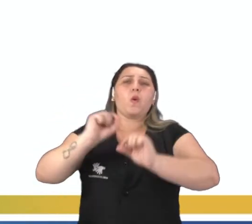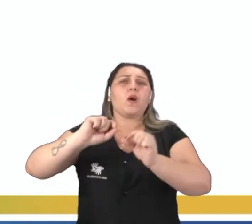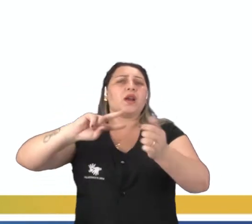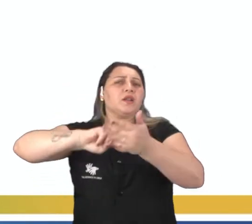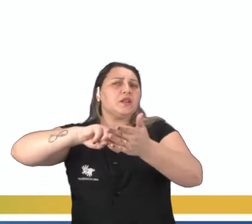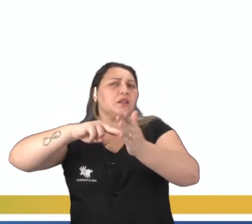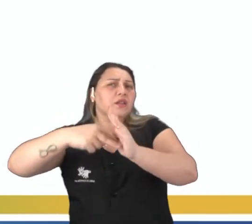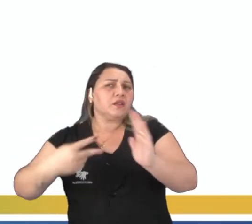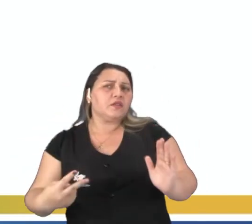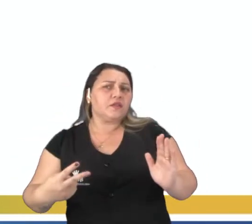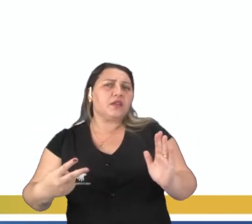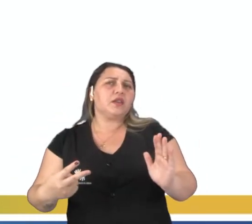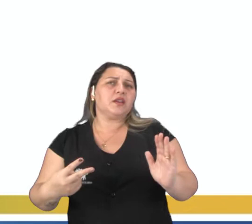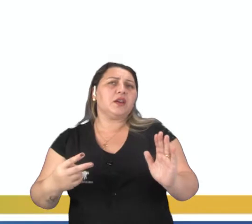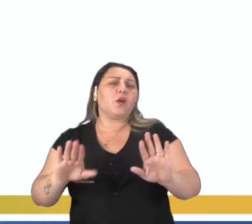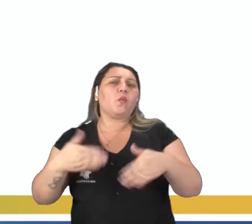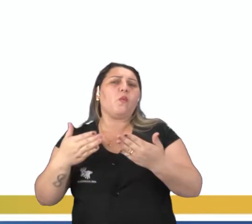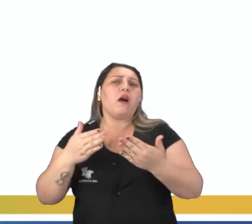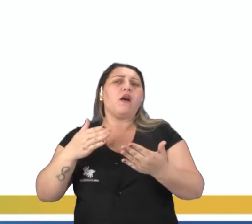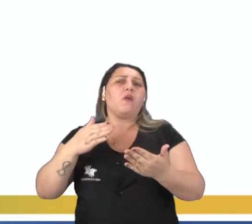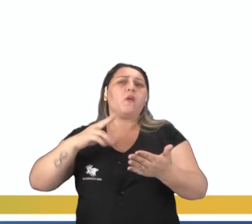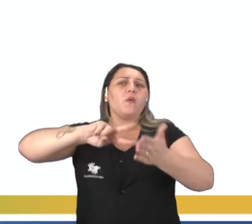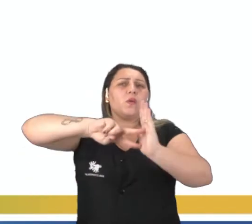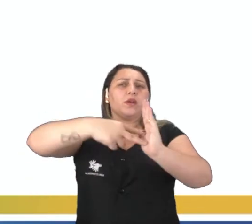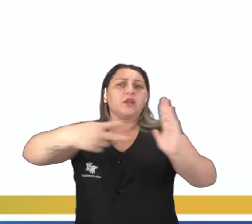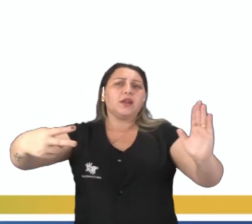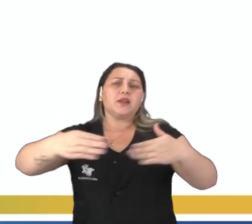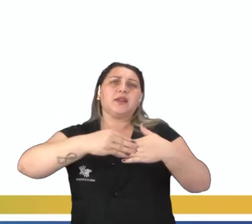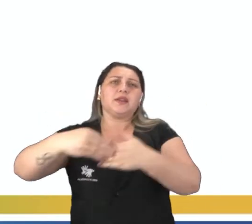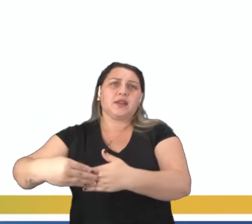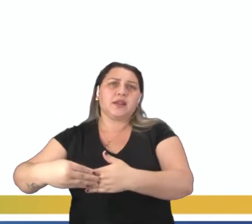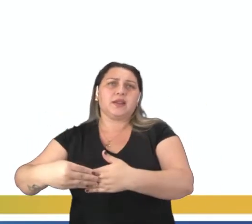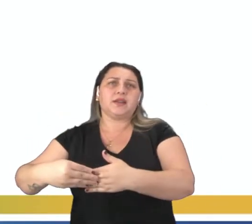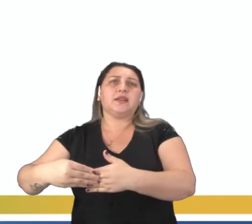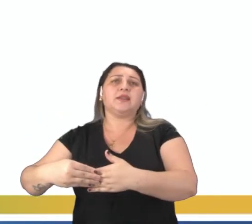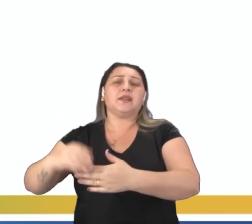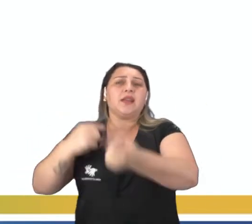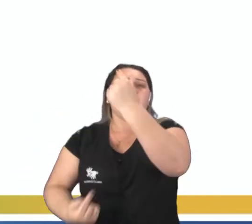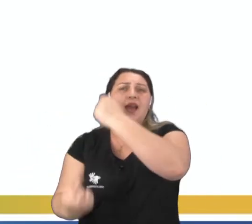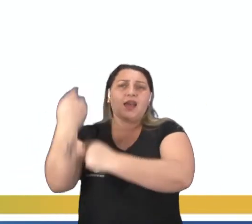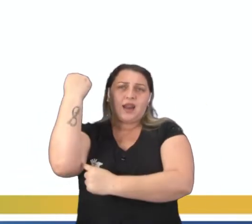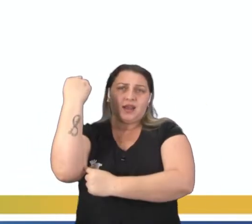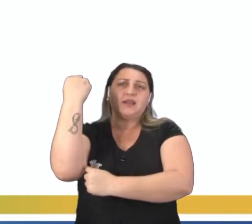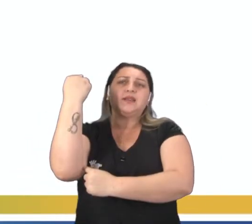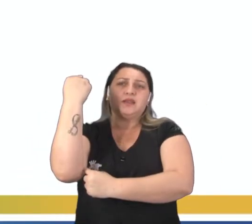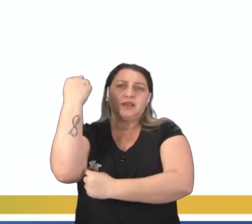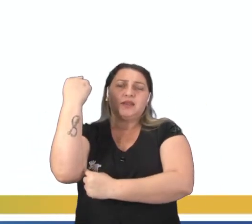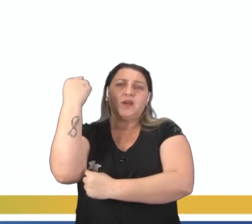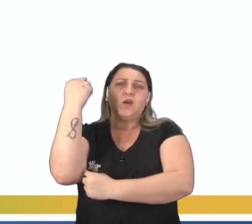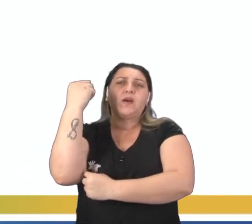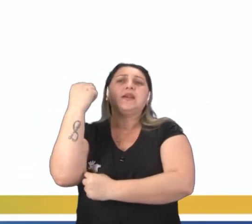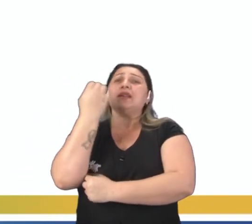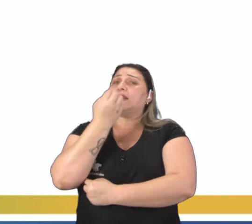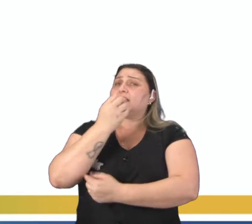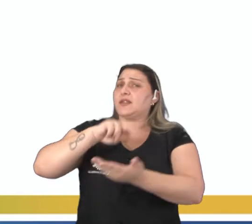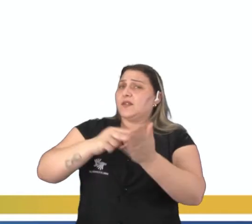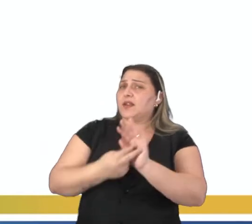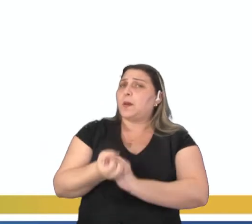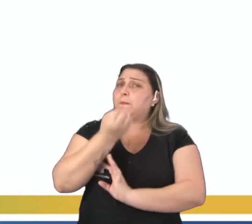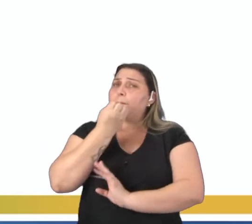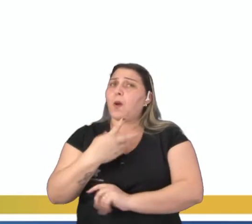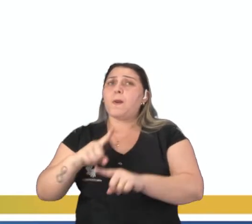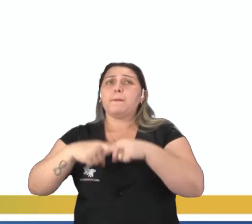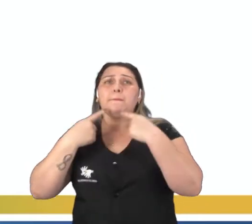significa, será, esse microconto? Qual é a interpretação que ele traz? Herança geralmente significa algo bom,